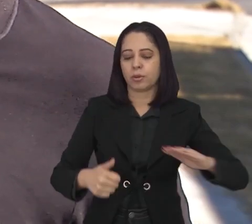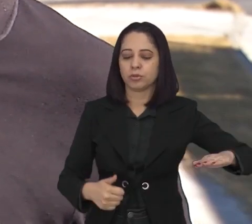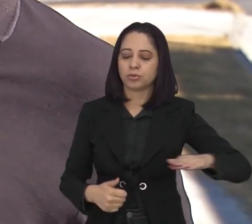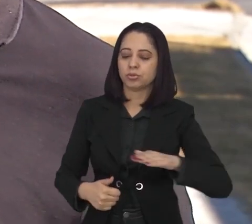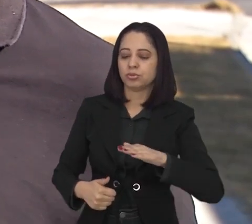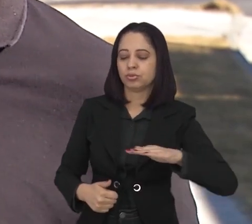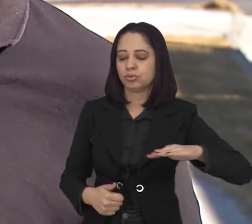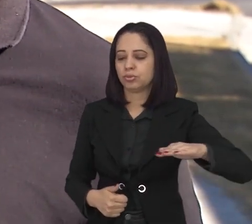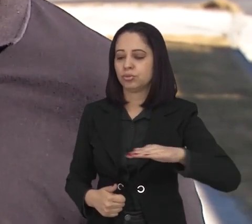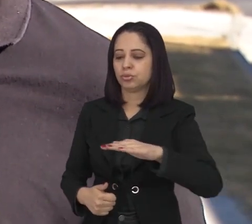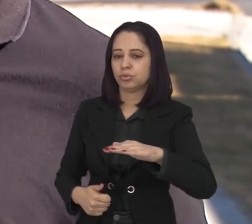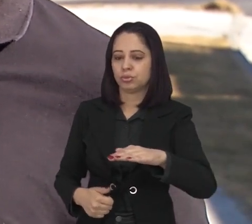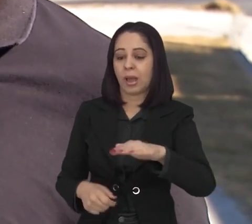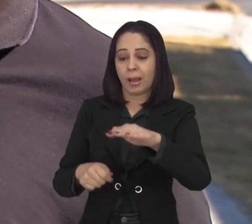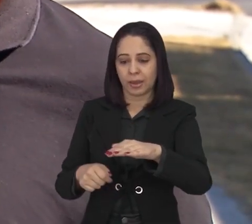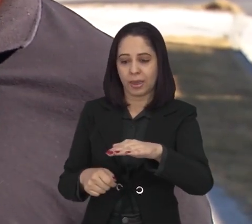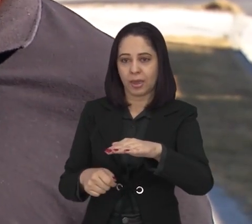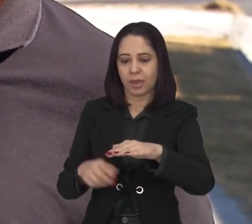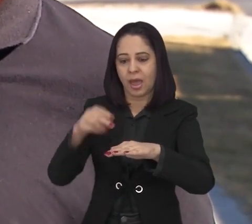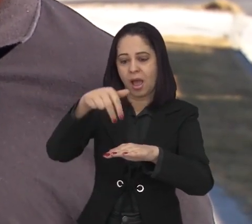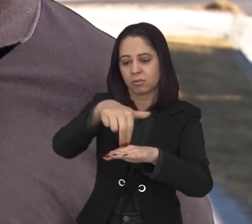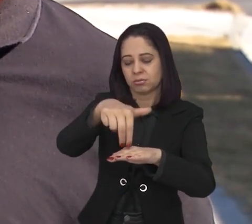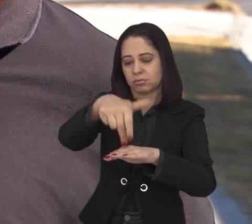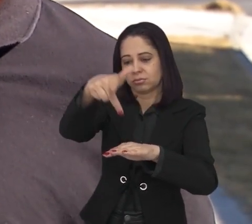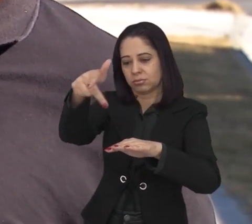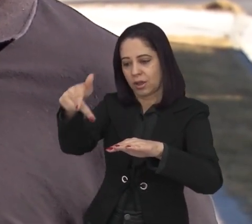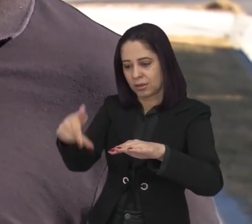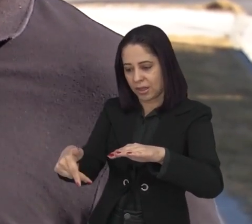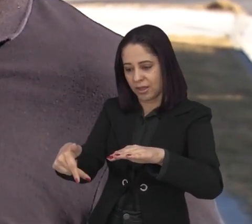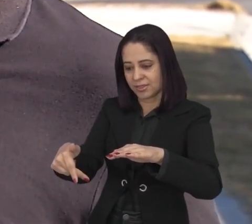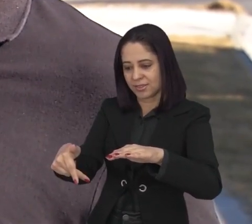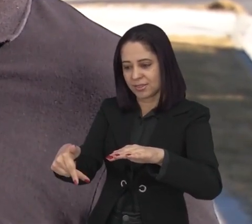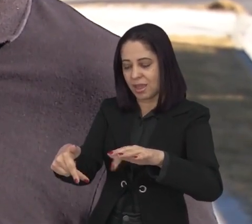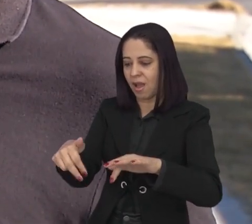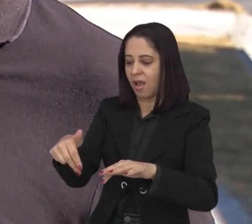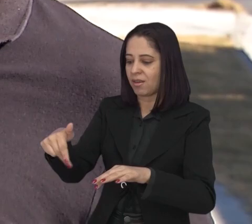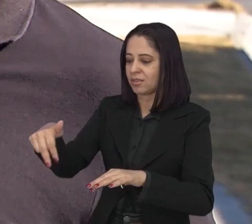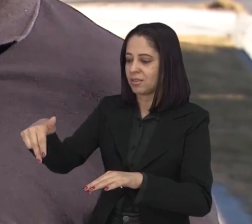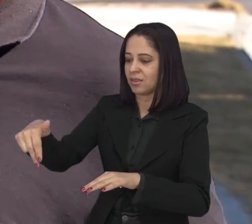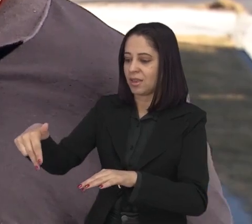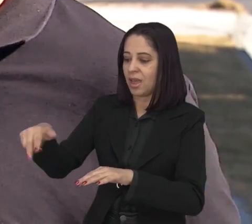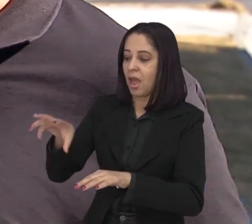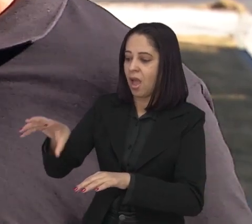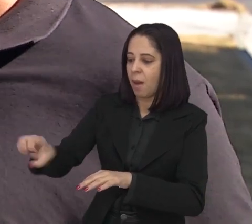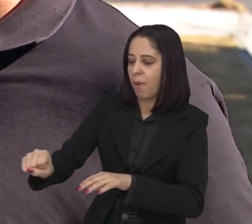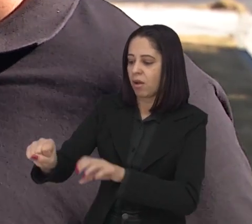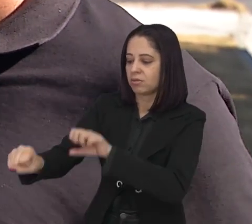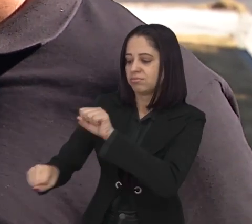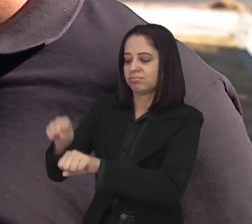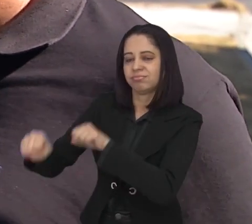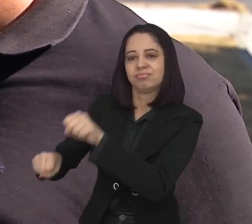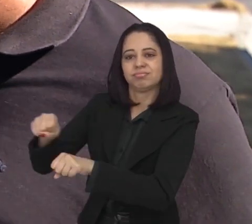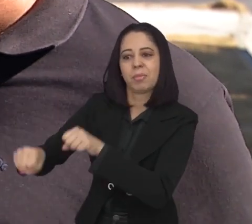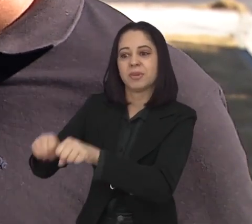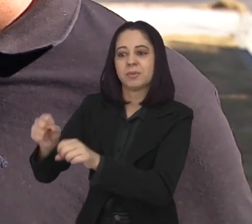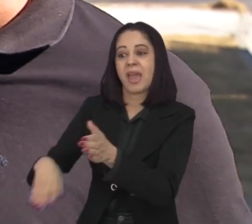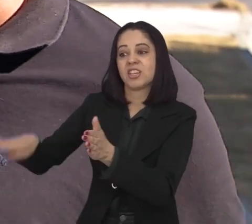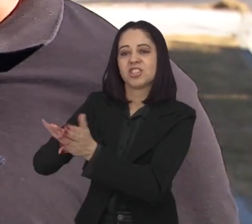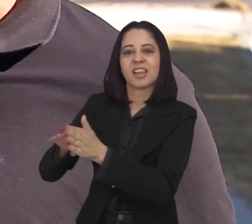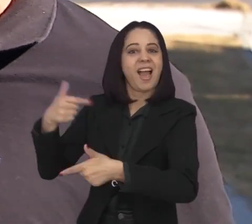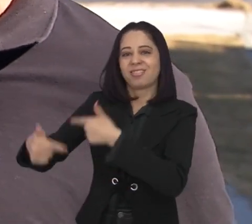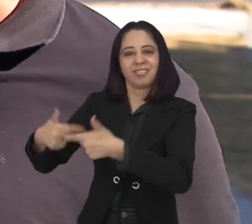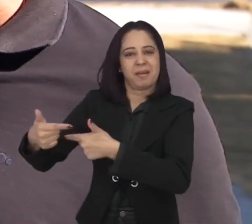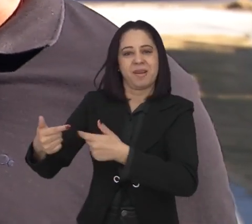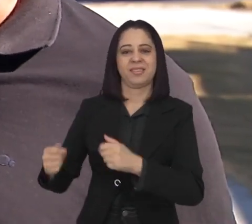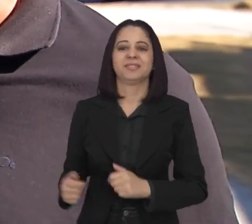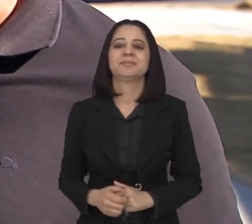ou o início até mesmo das suas viagens, né? A pessoa desce do transporte público e ela tem a possibilidade de utilizar a bicicleta como forma